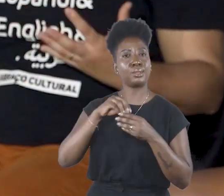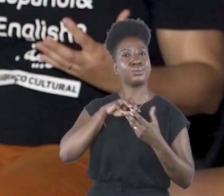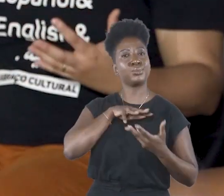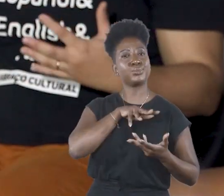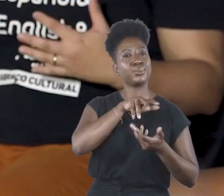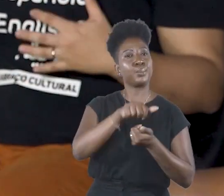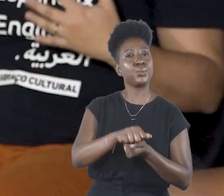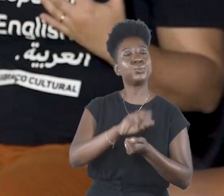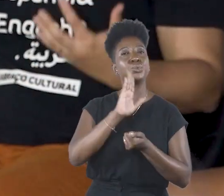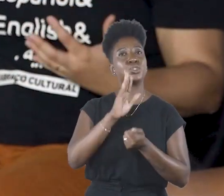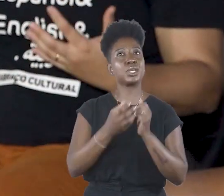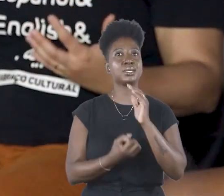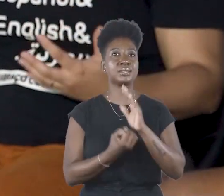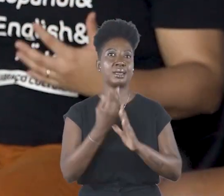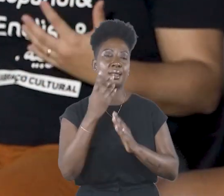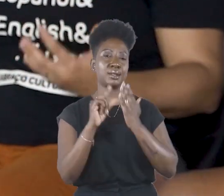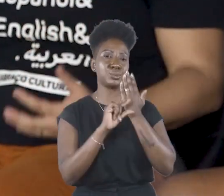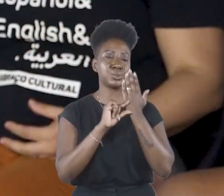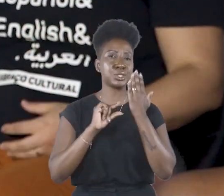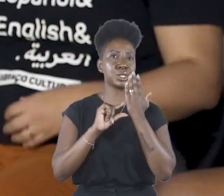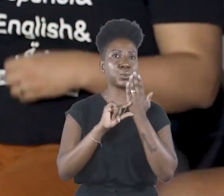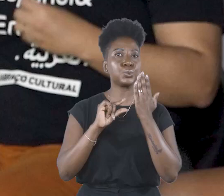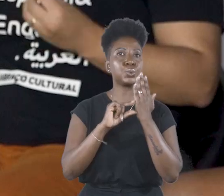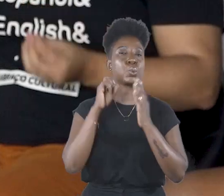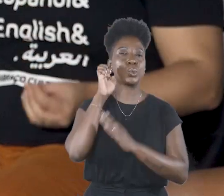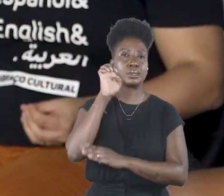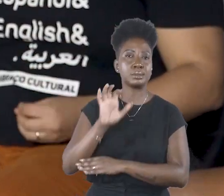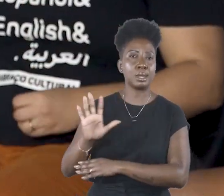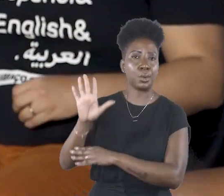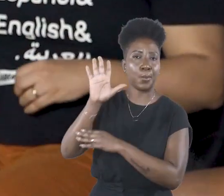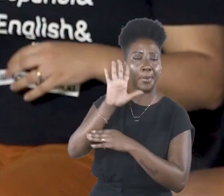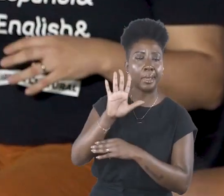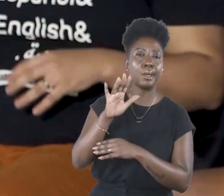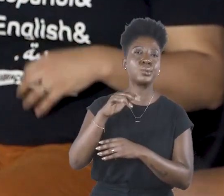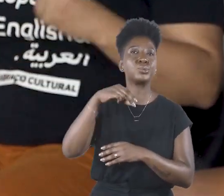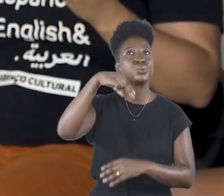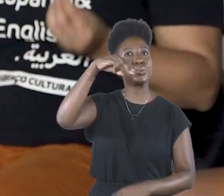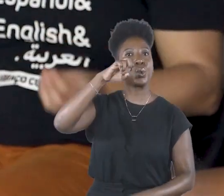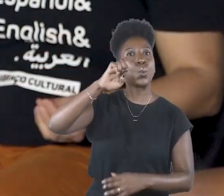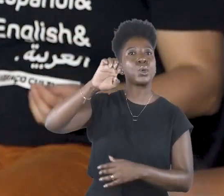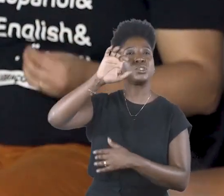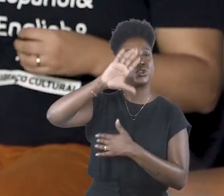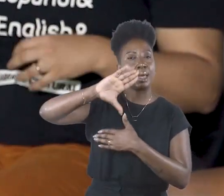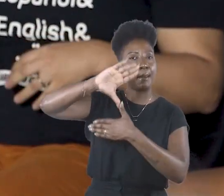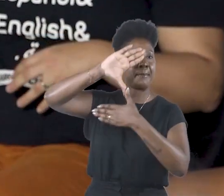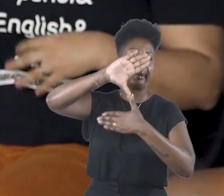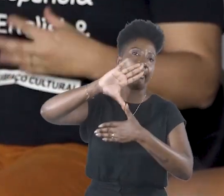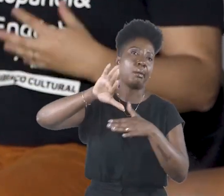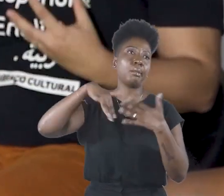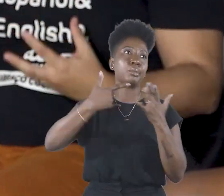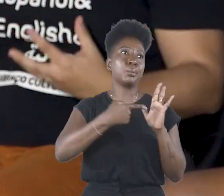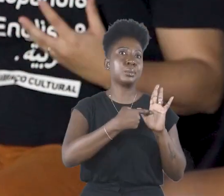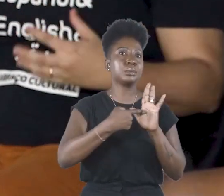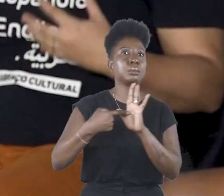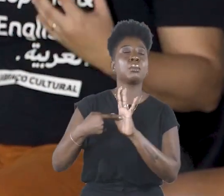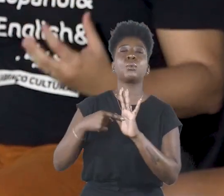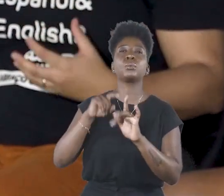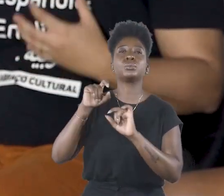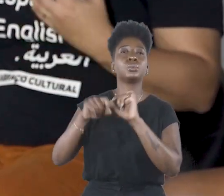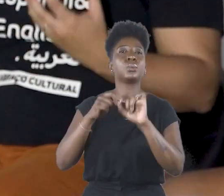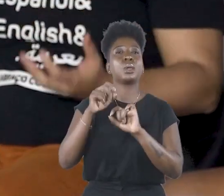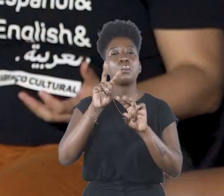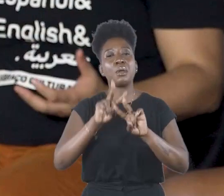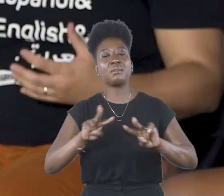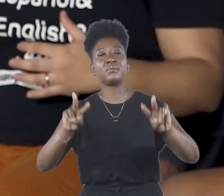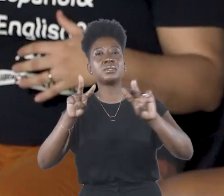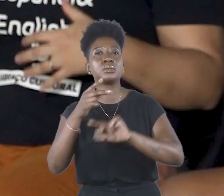didáticos produzidos no mundo, eles são produzidos por autores europeus, por autores norte-americanos, então necessariamente